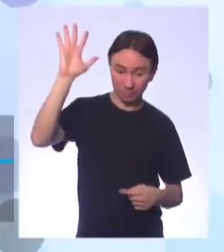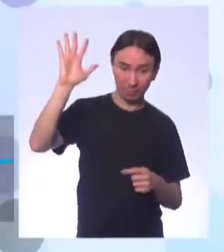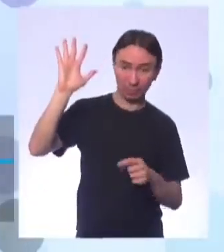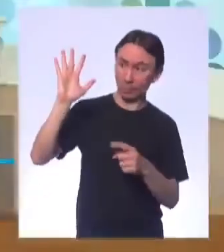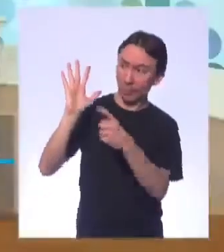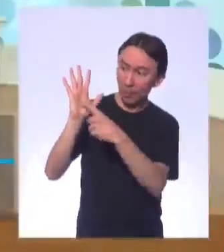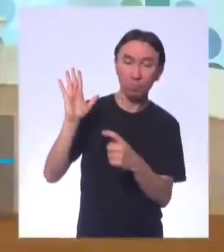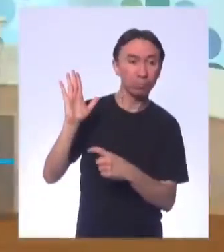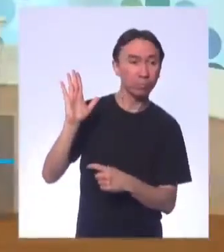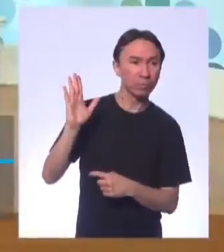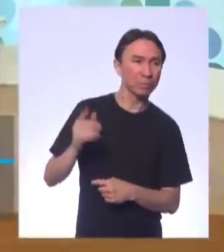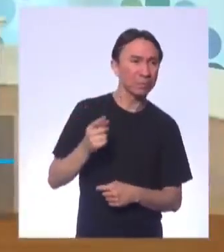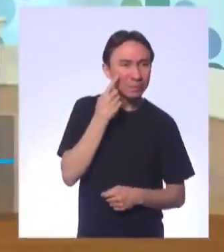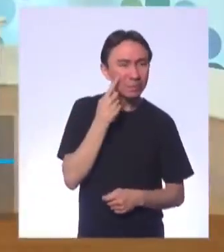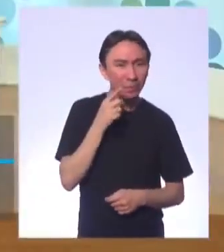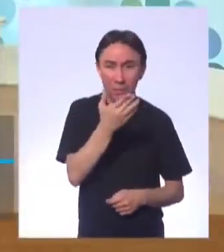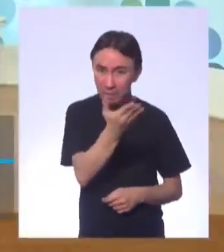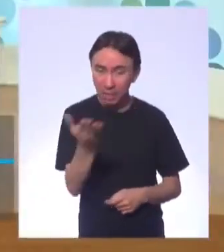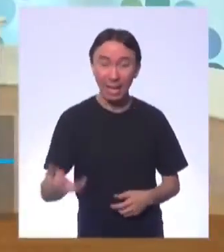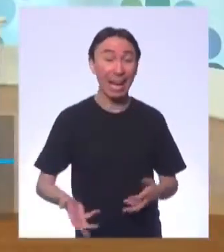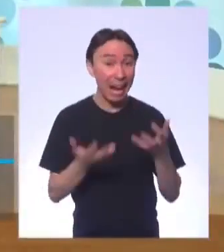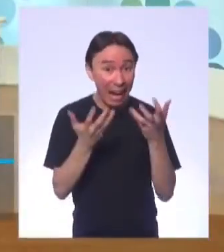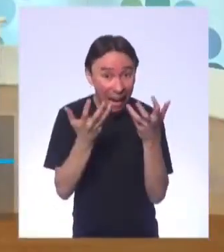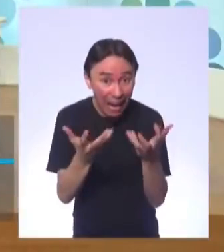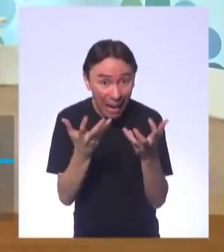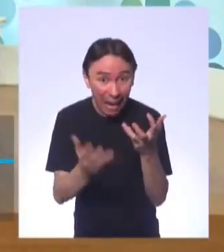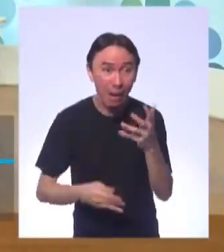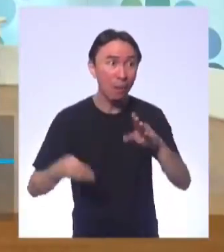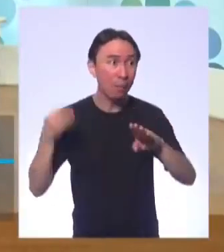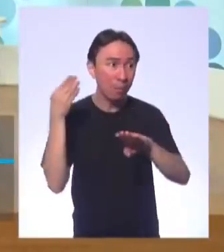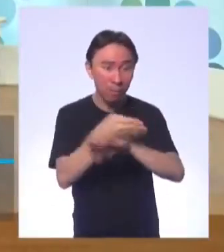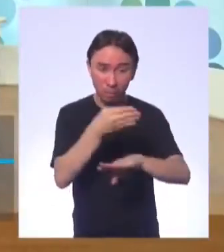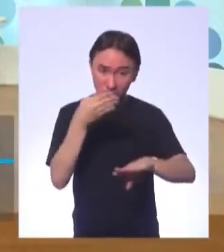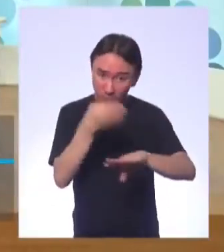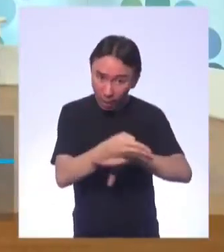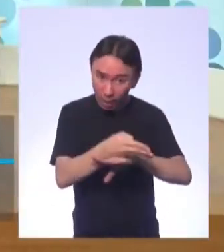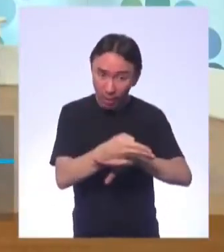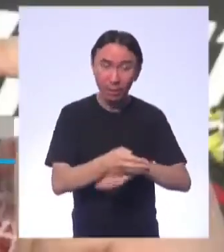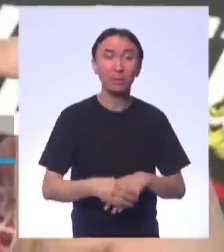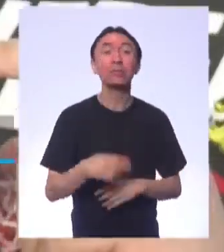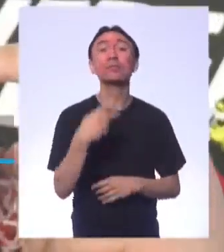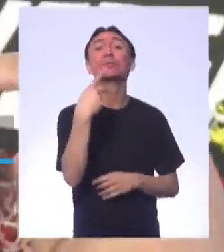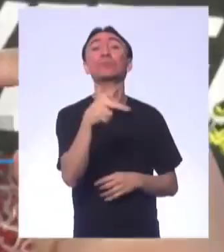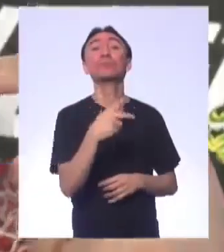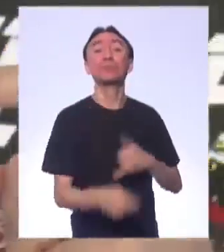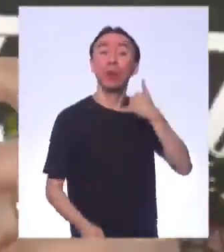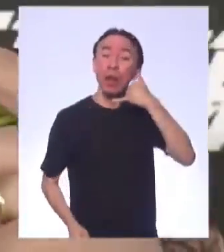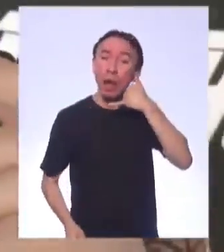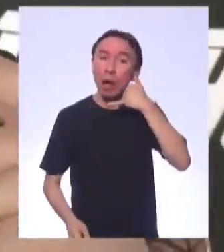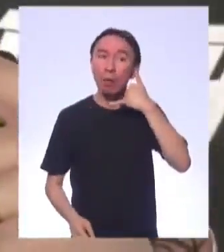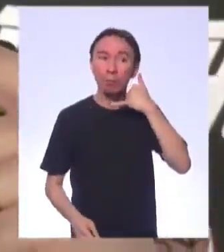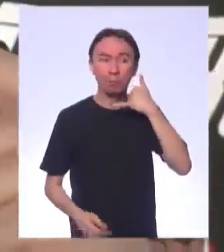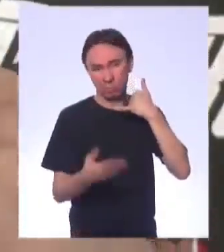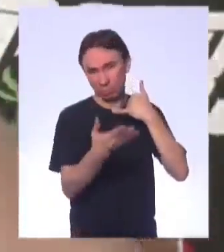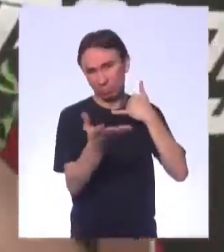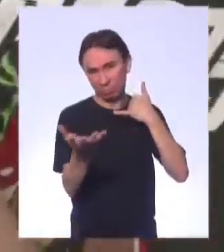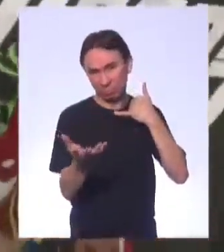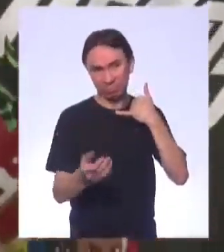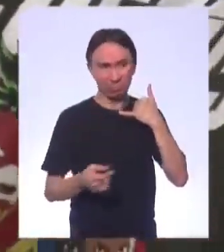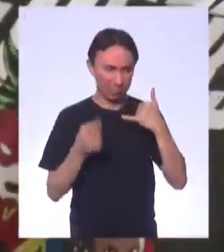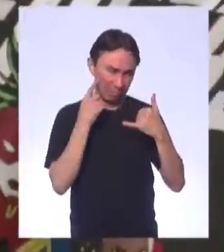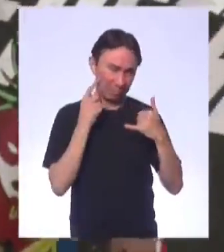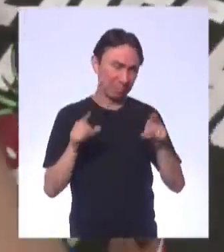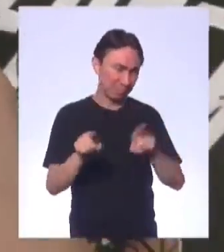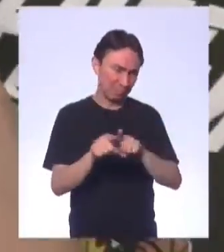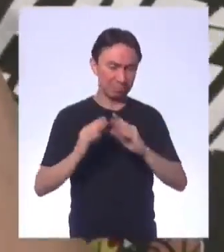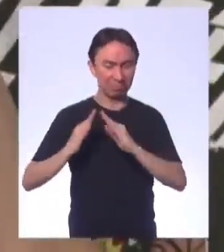aqui eu pedi para o câmera Só se você quiser participar agora é o seguinte é só na no seu no seu celular né se vocês tiverem na